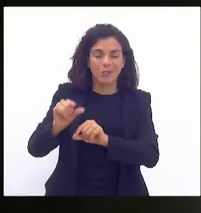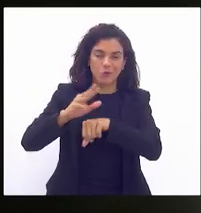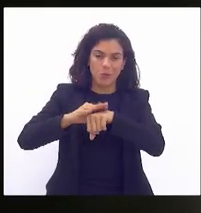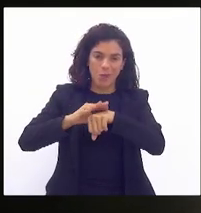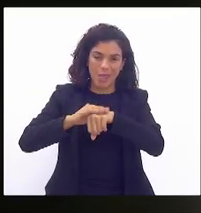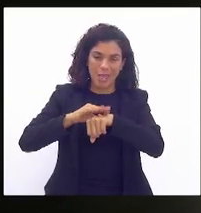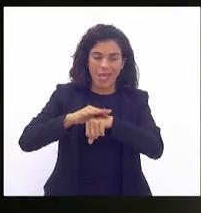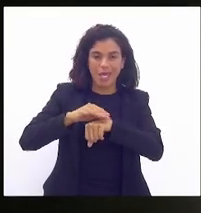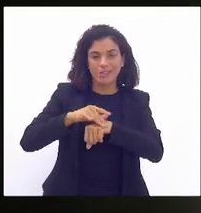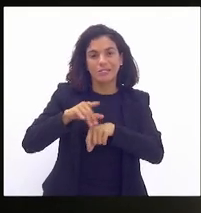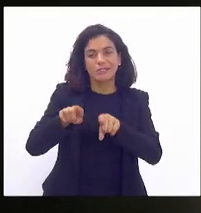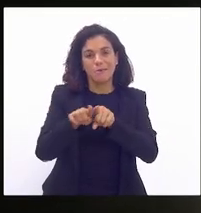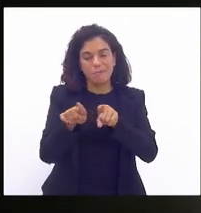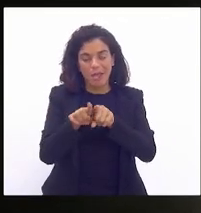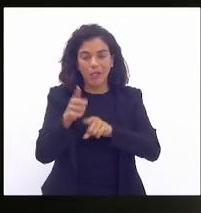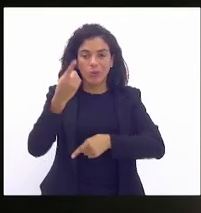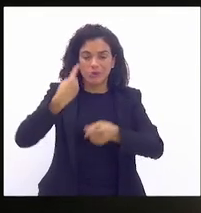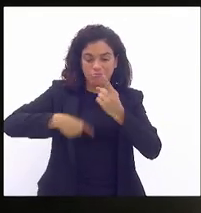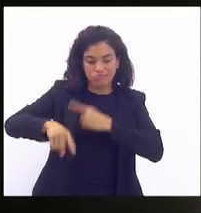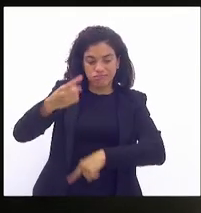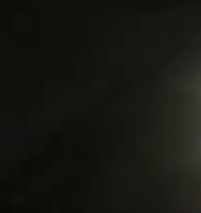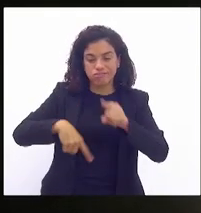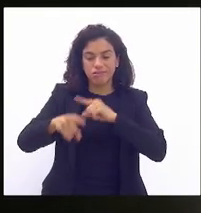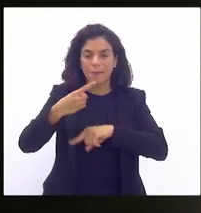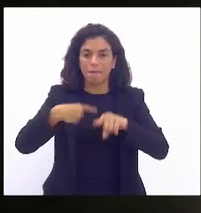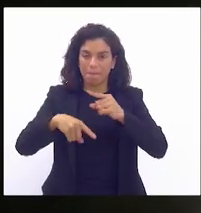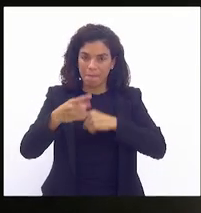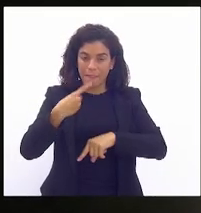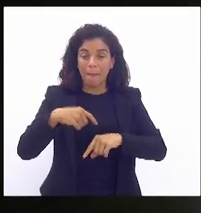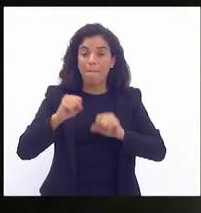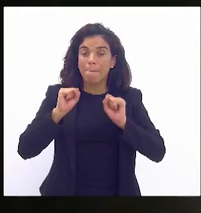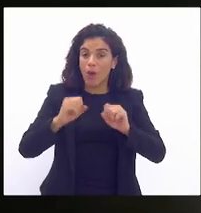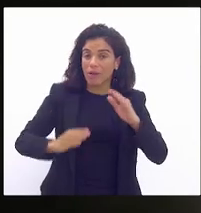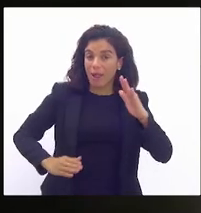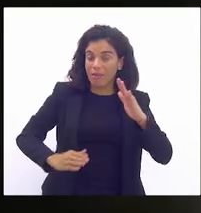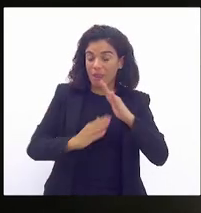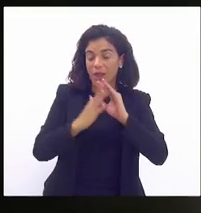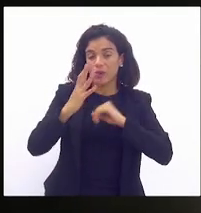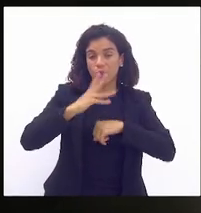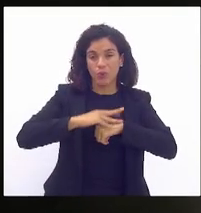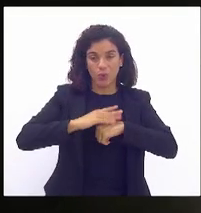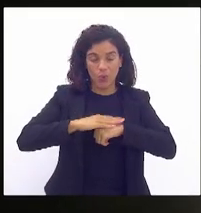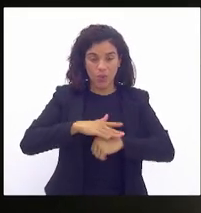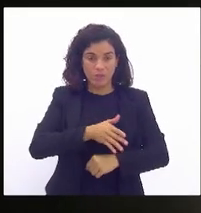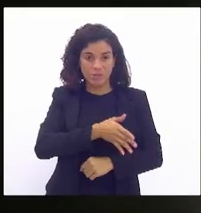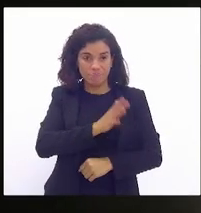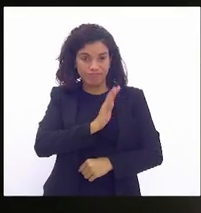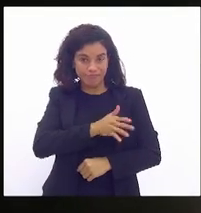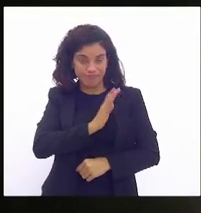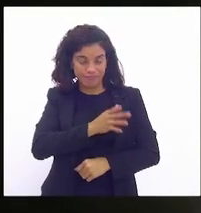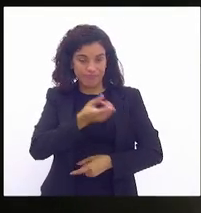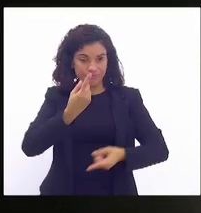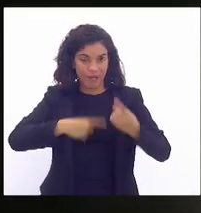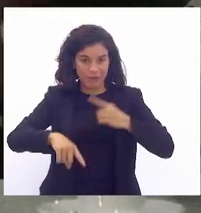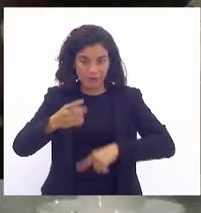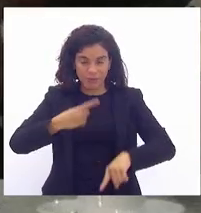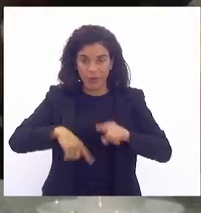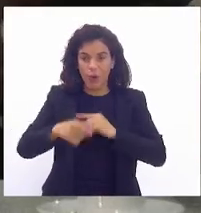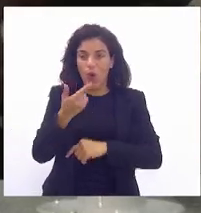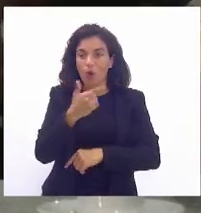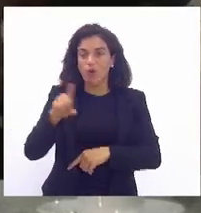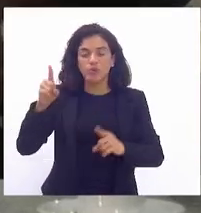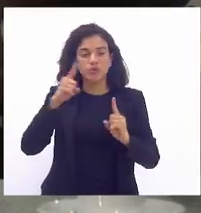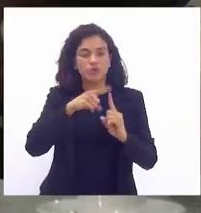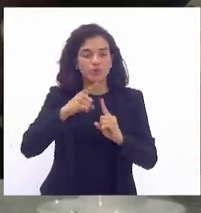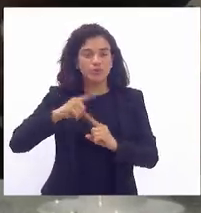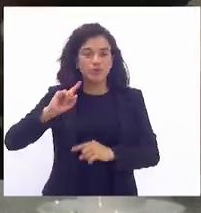aumento em doenças cardiovasculares, em casos extremos podem chegar até doença pulmonar obstrutiva crônica. Aí eu trago outros poluentes,